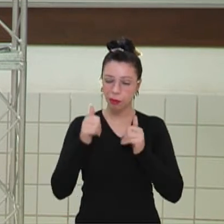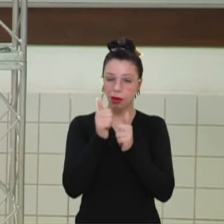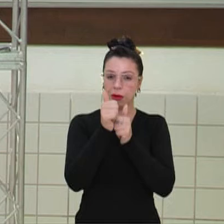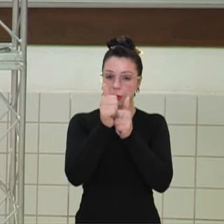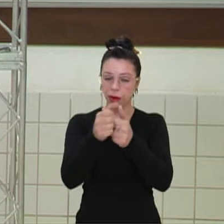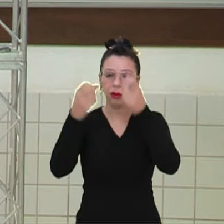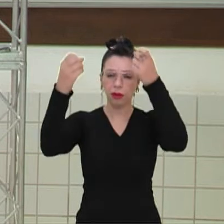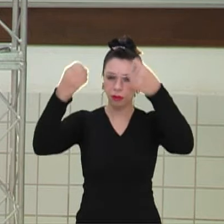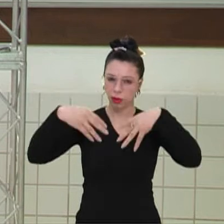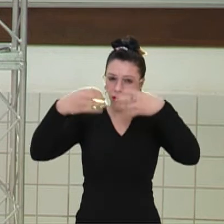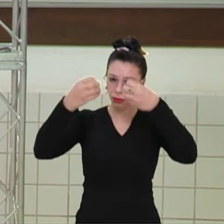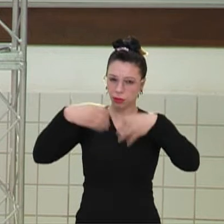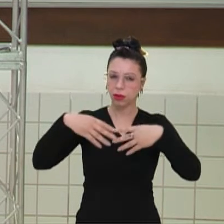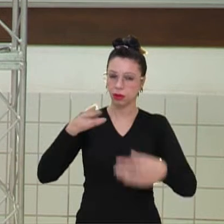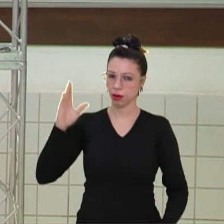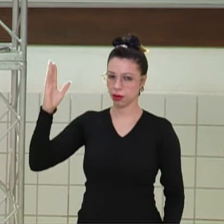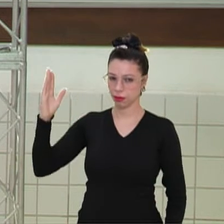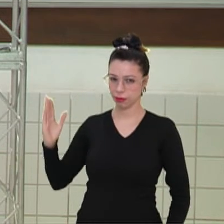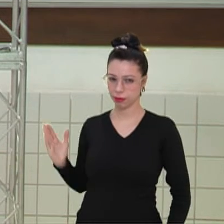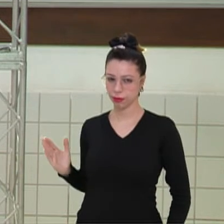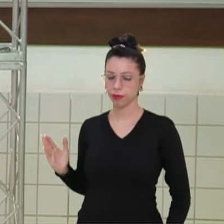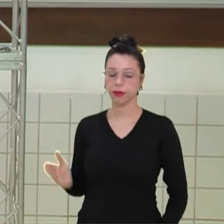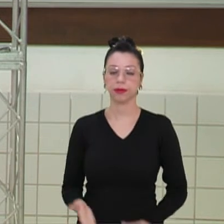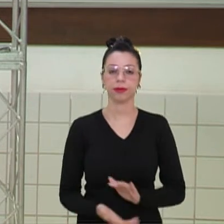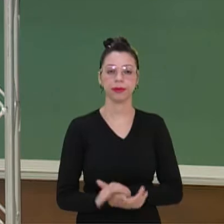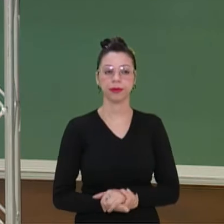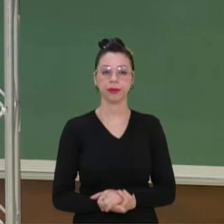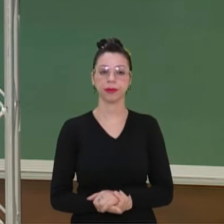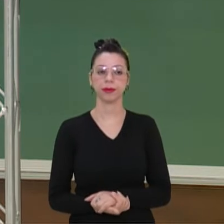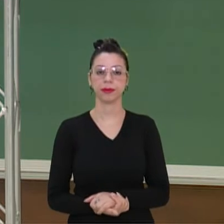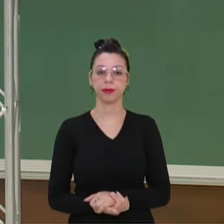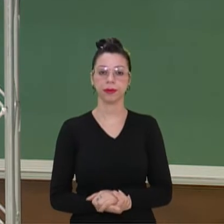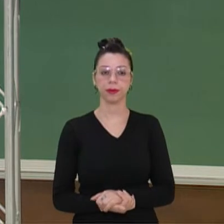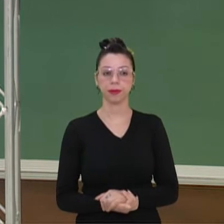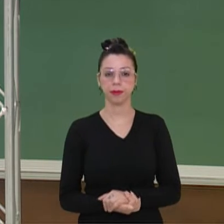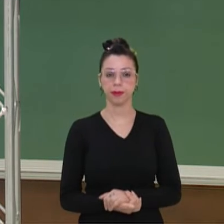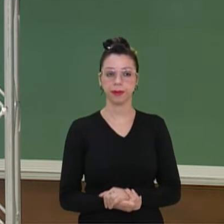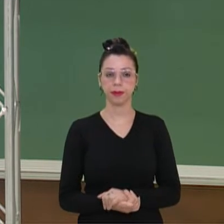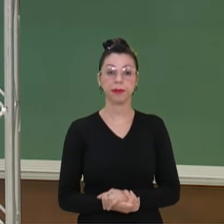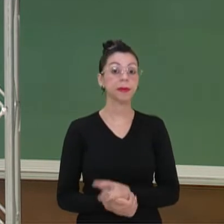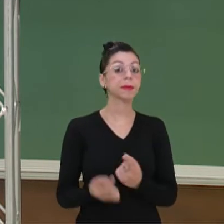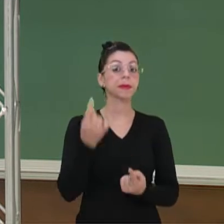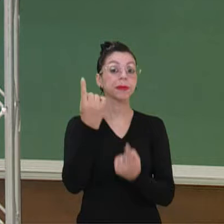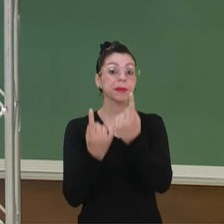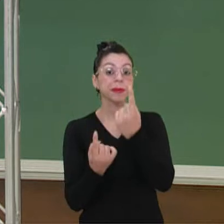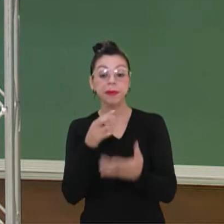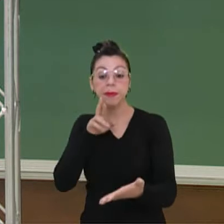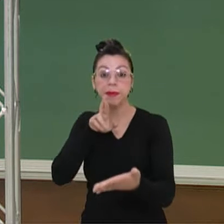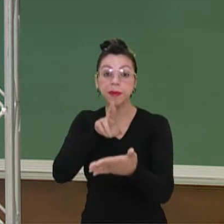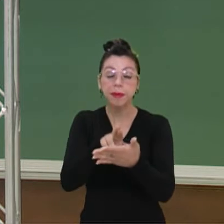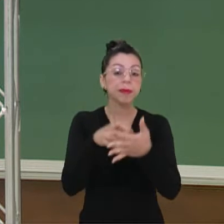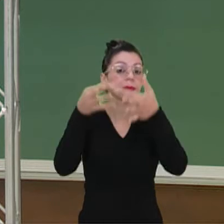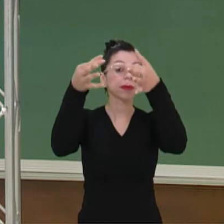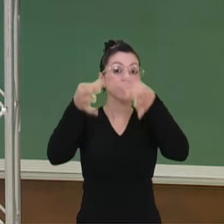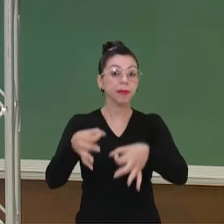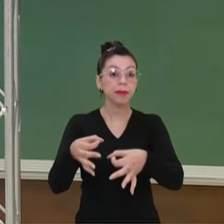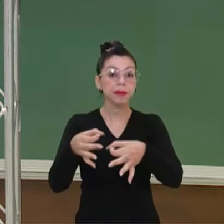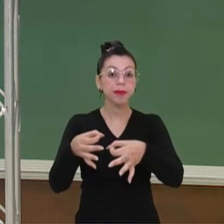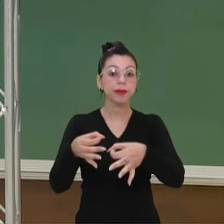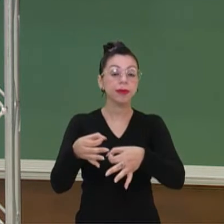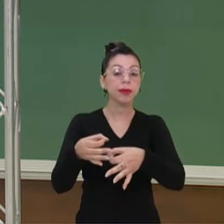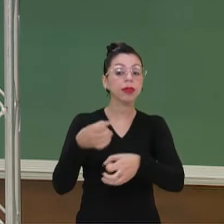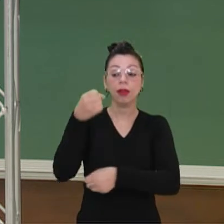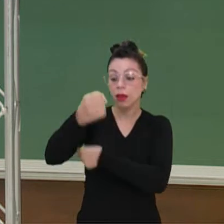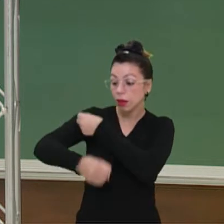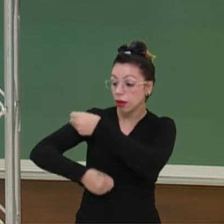aqui na tela e vamos entender um pouquinho melhor disso, tá bom? Vamos lá. Olha só, qual será a resposta correta? Em que